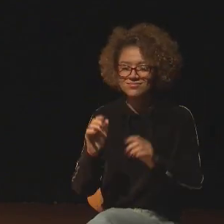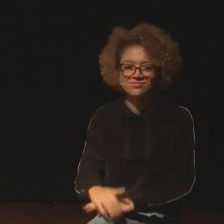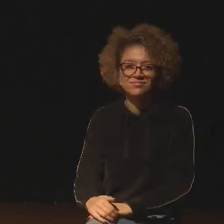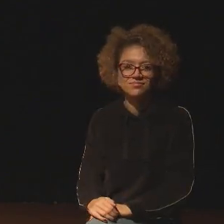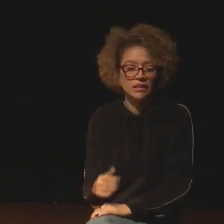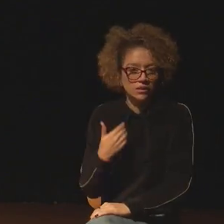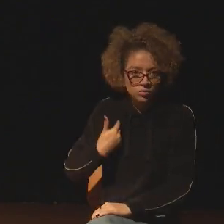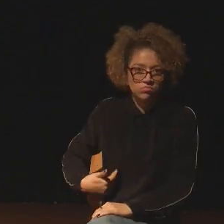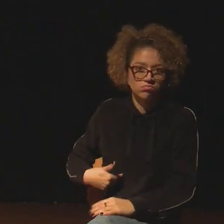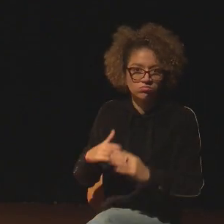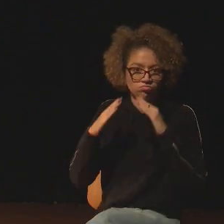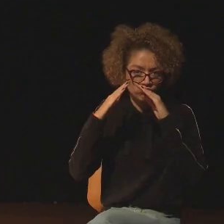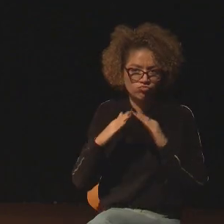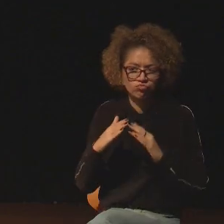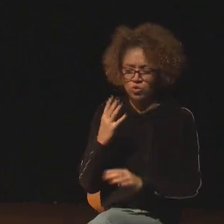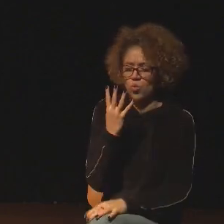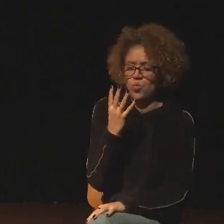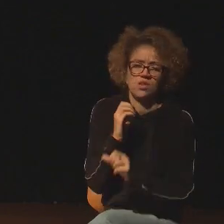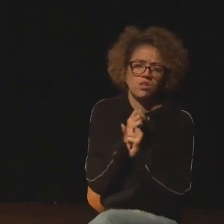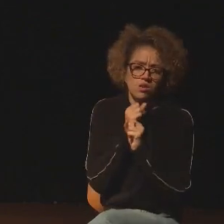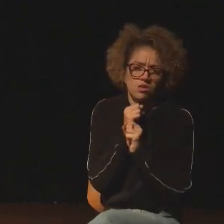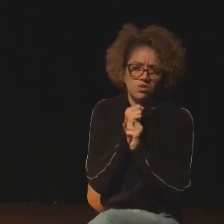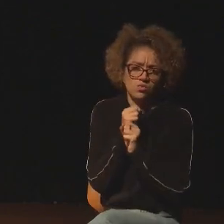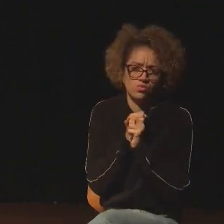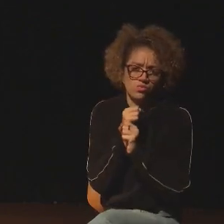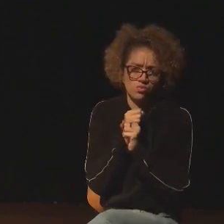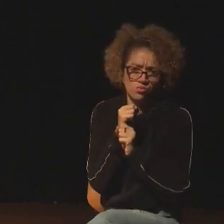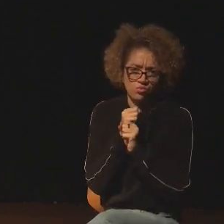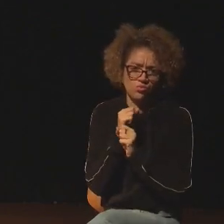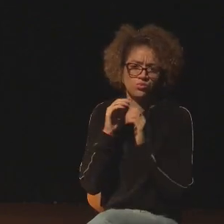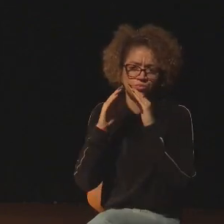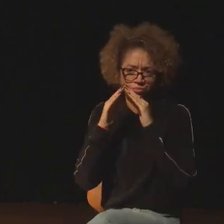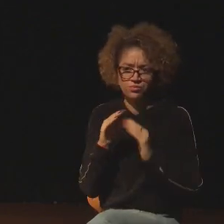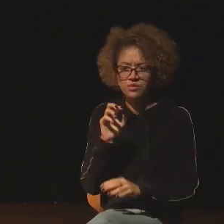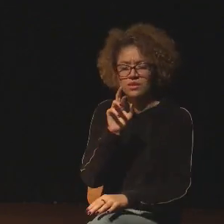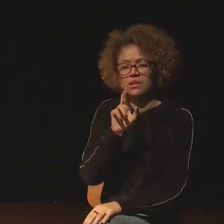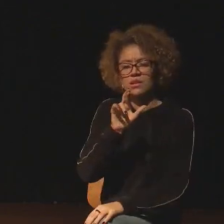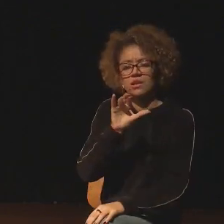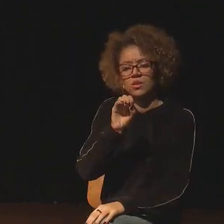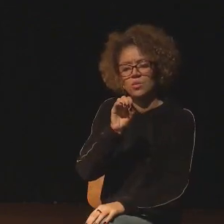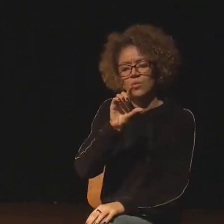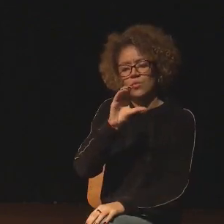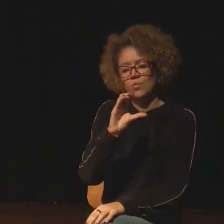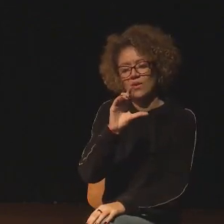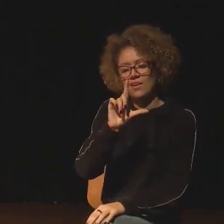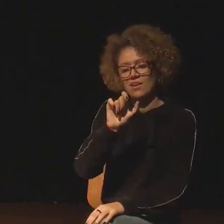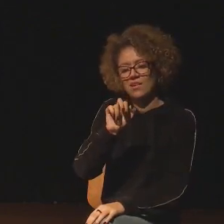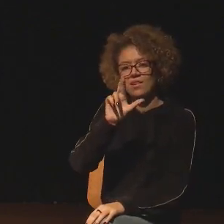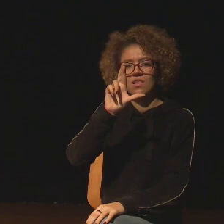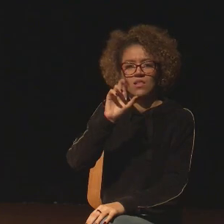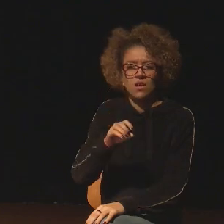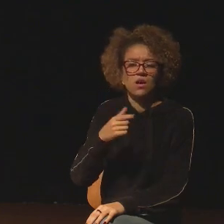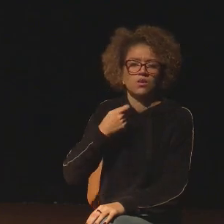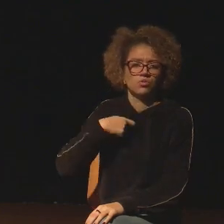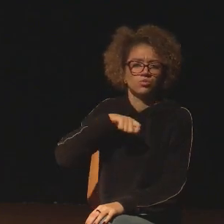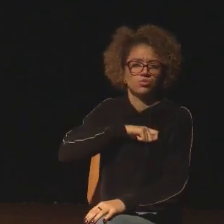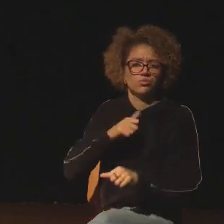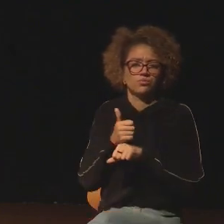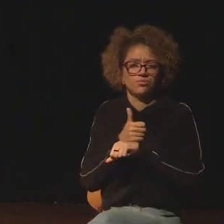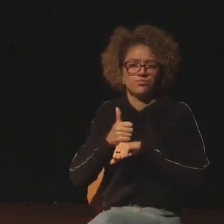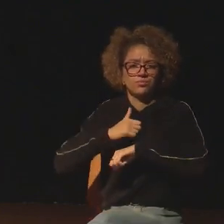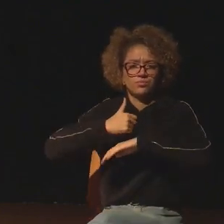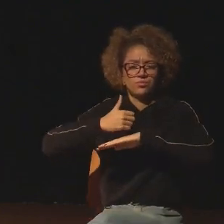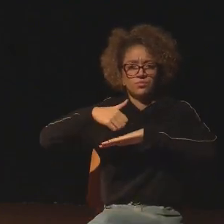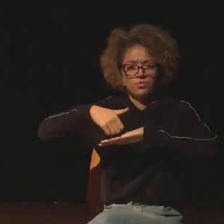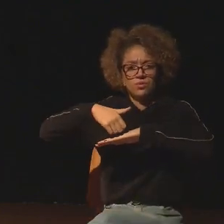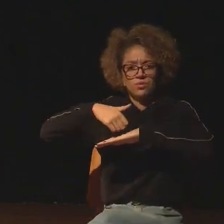moradora há 40 anos da região, moradora da Rio Claro, e como arquiteta e como representante